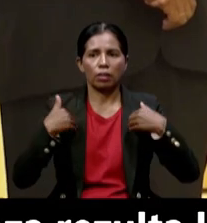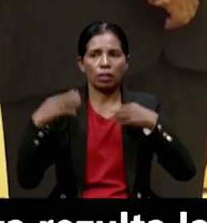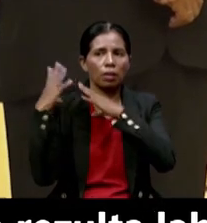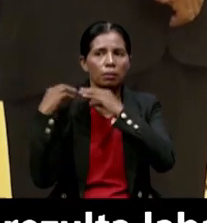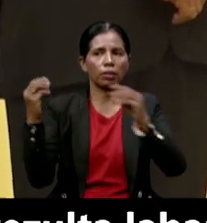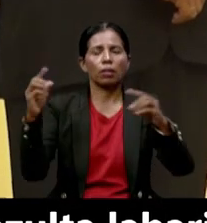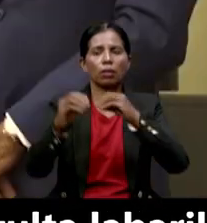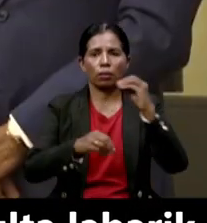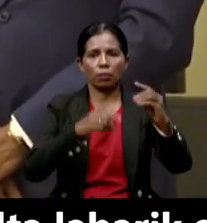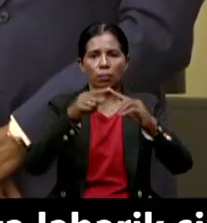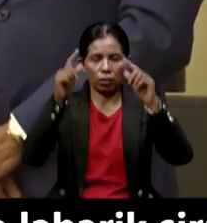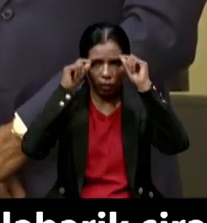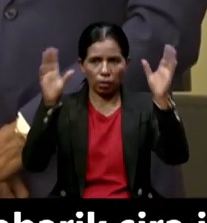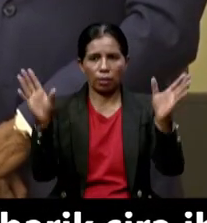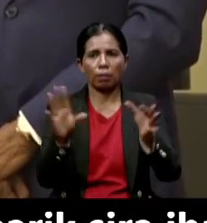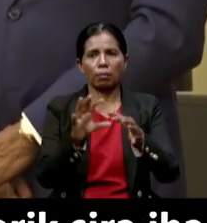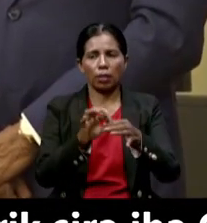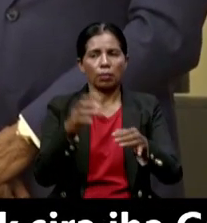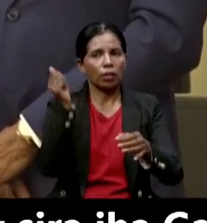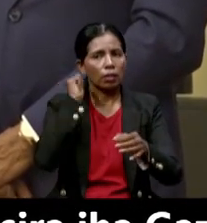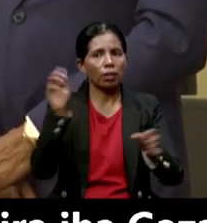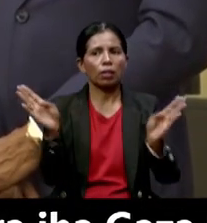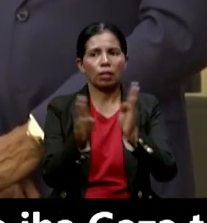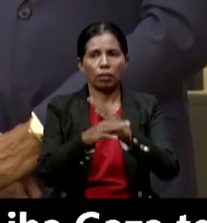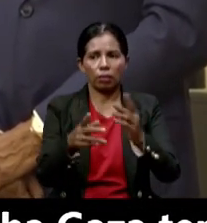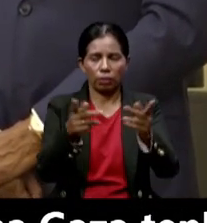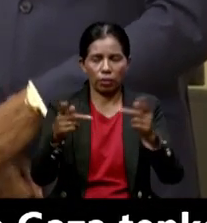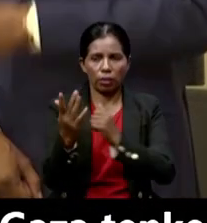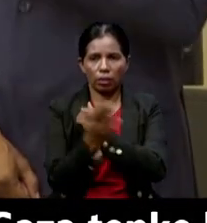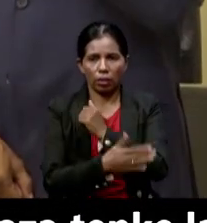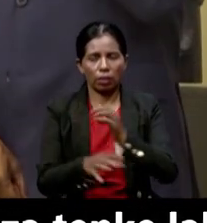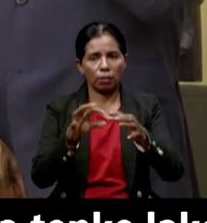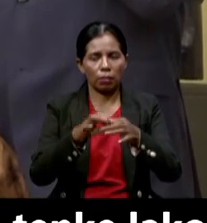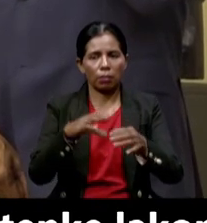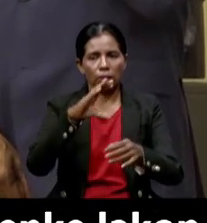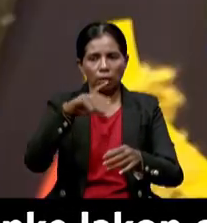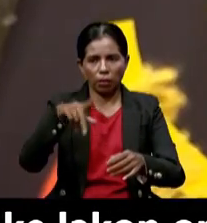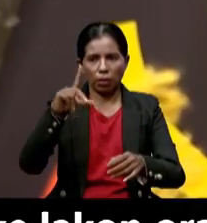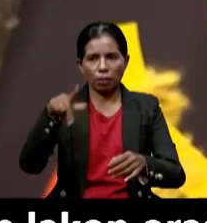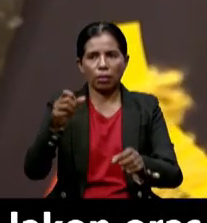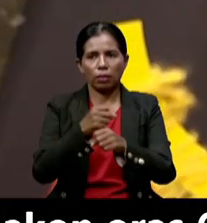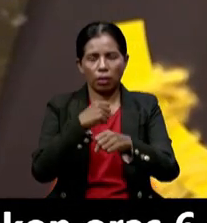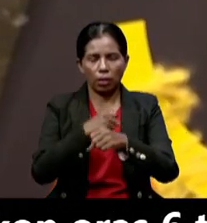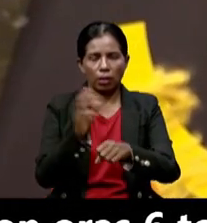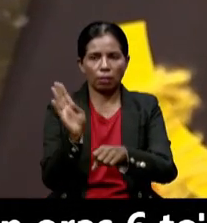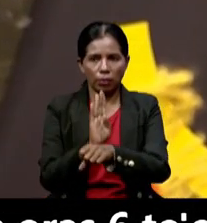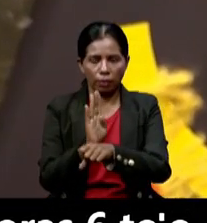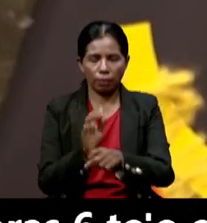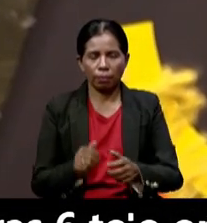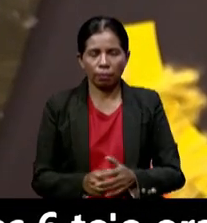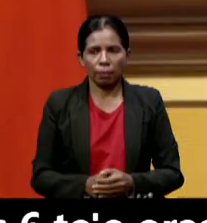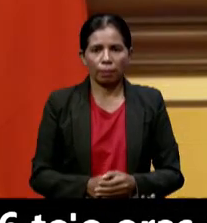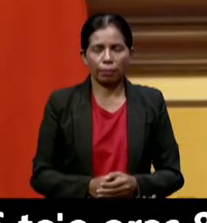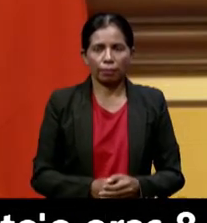a Timor-Leste ser membro pleno ASEAN, não sai no dar espaço para a nação membro ser pelo PSIR atuar o negócio. Acredito